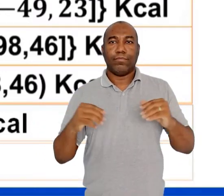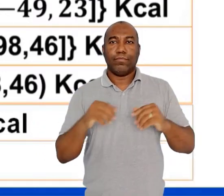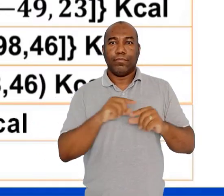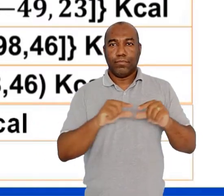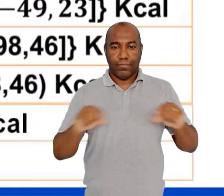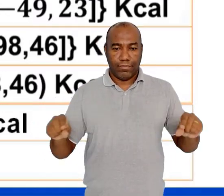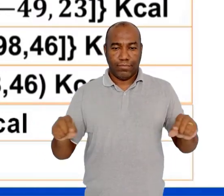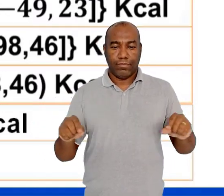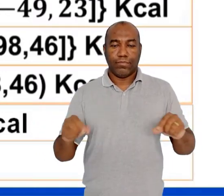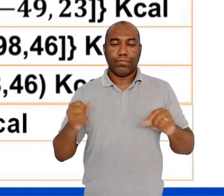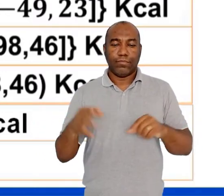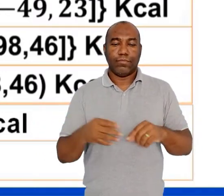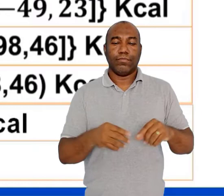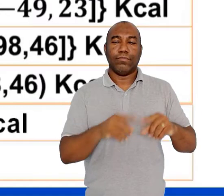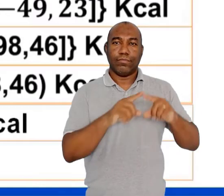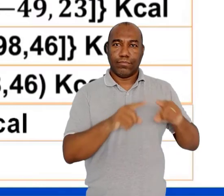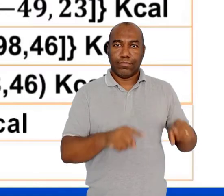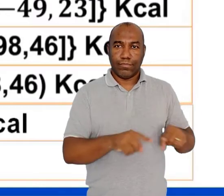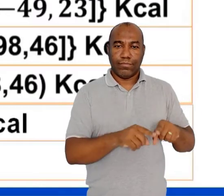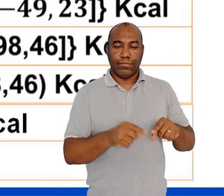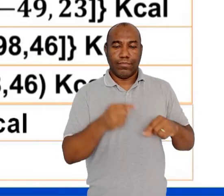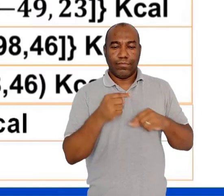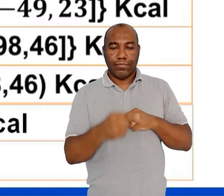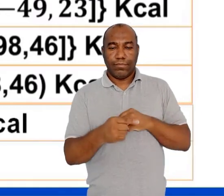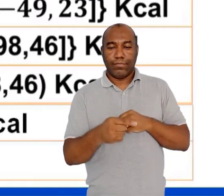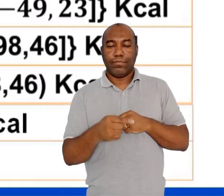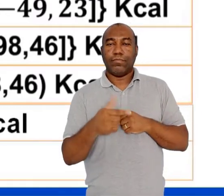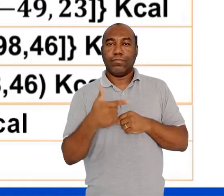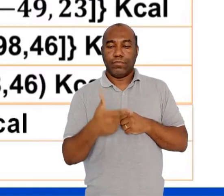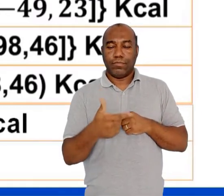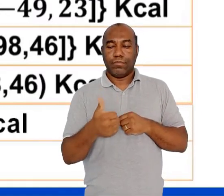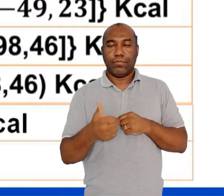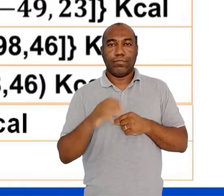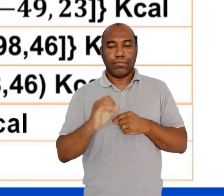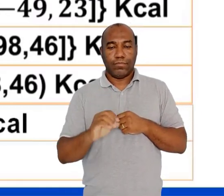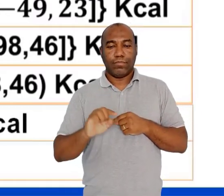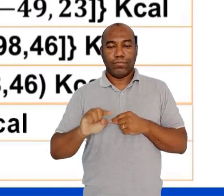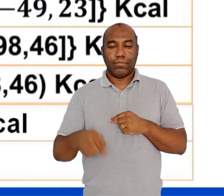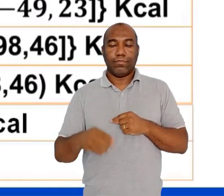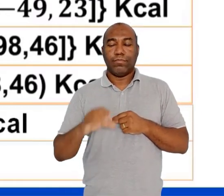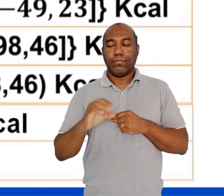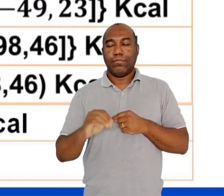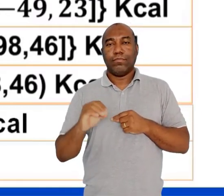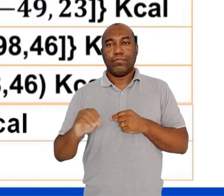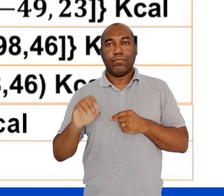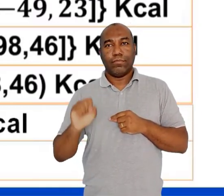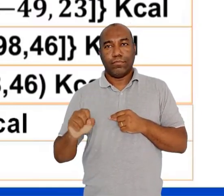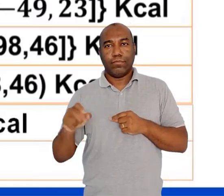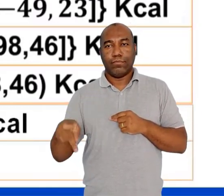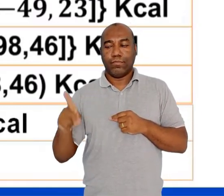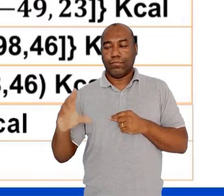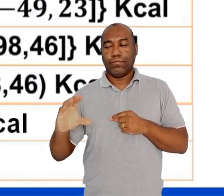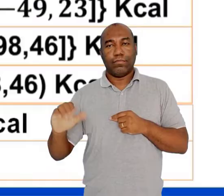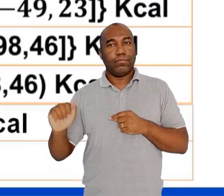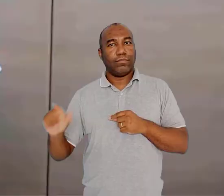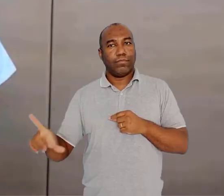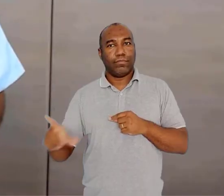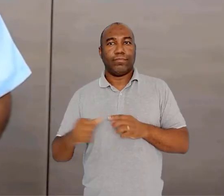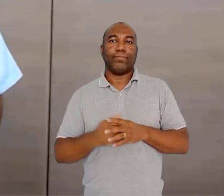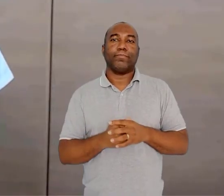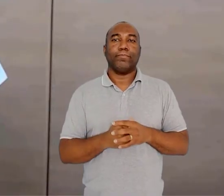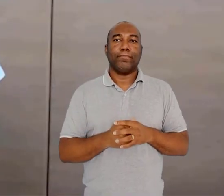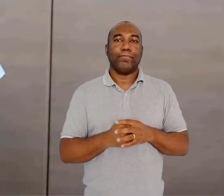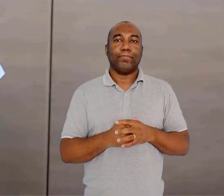Então, no total, eu tenho menos 210. Vou arredondar 210 quilocalorias. Pessoal, então volta aqui para mim agora. Eu